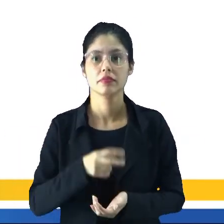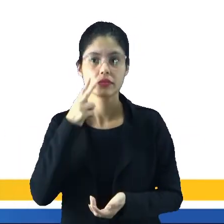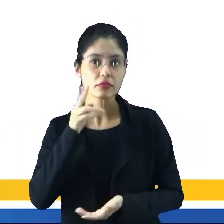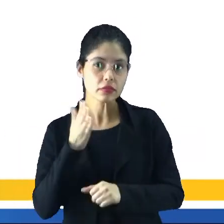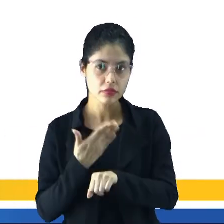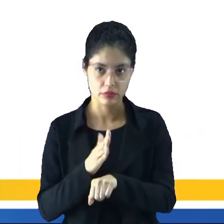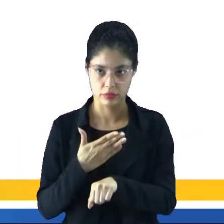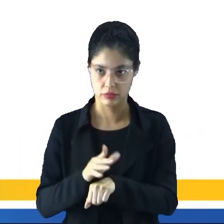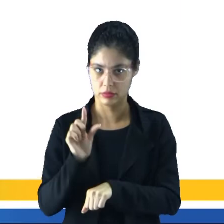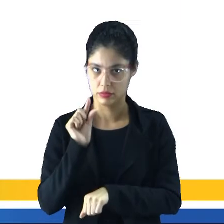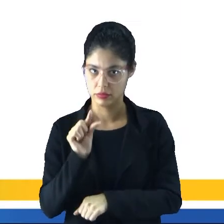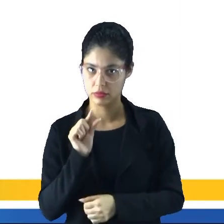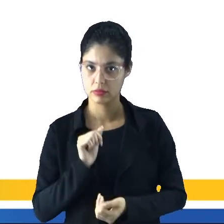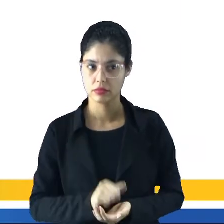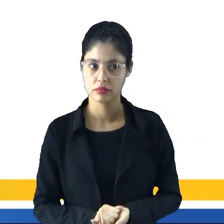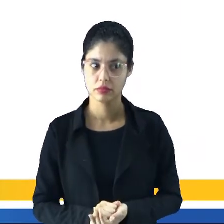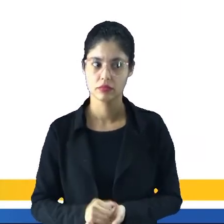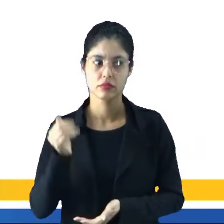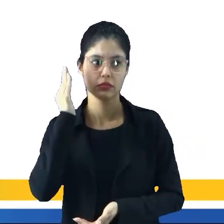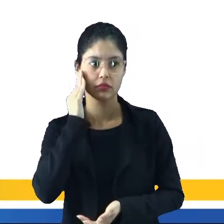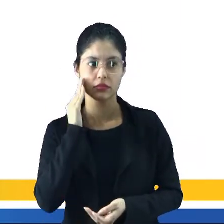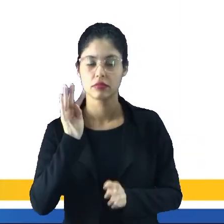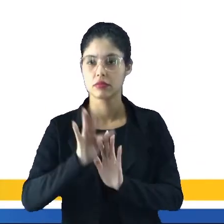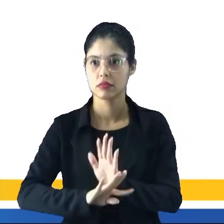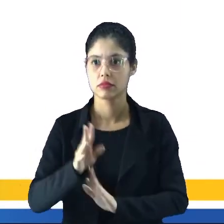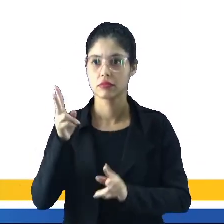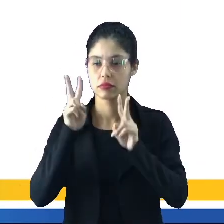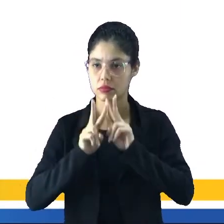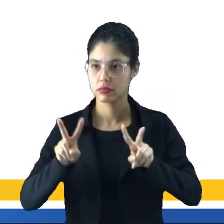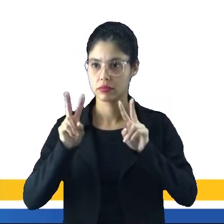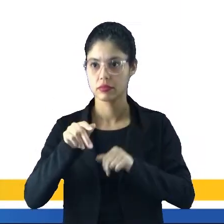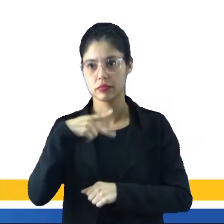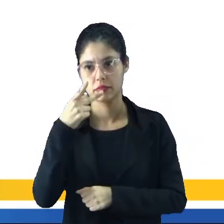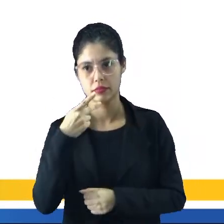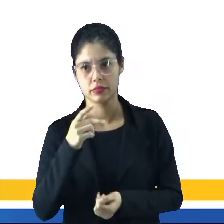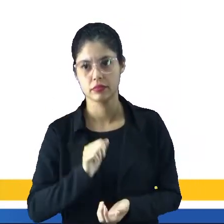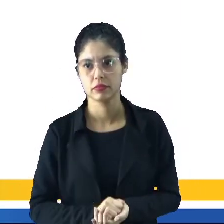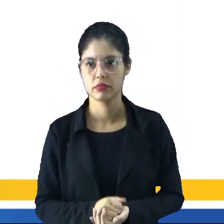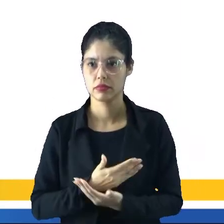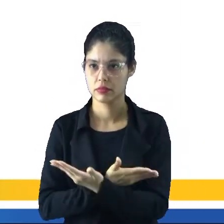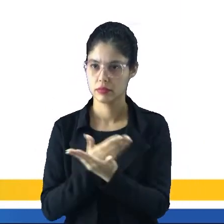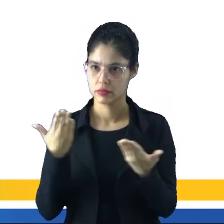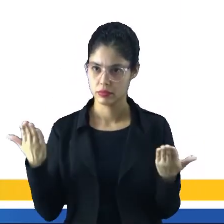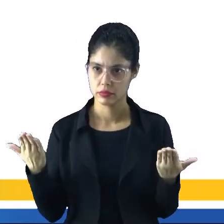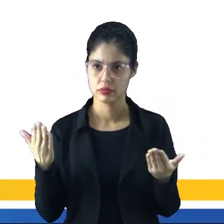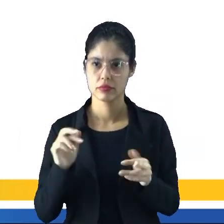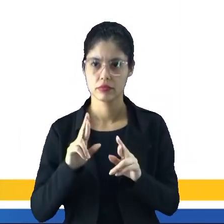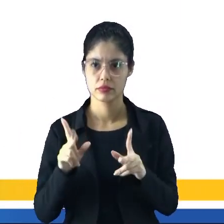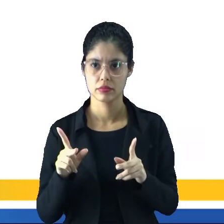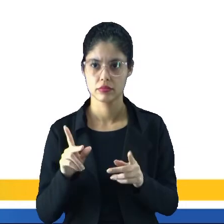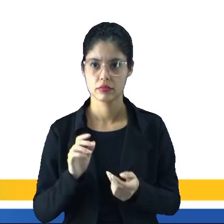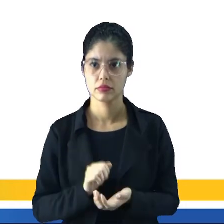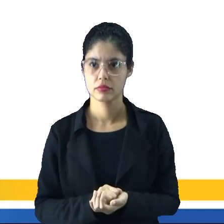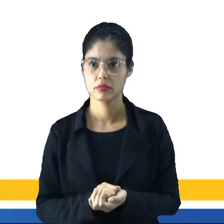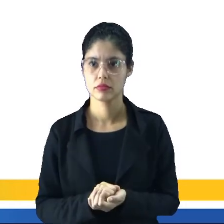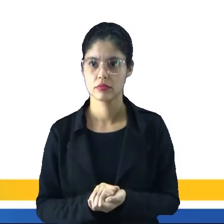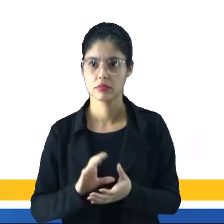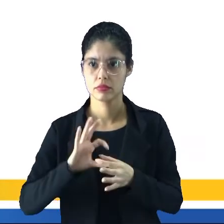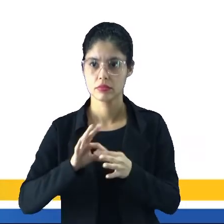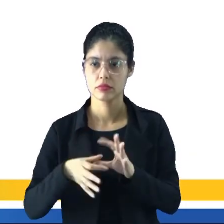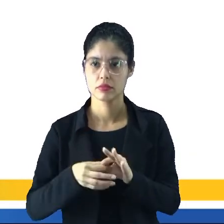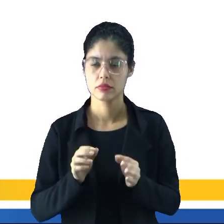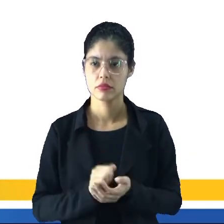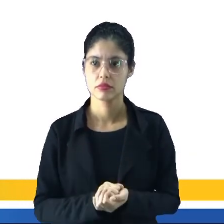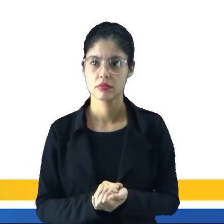vamos praticar a nossa compreensão de vocábulo perante diferentes